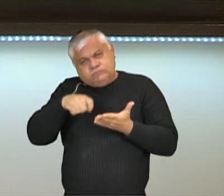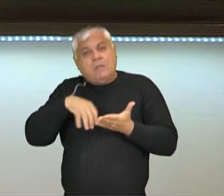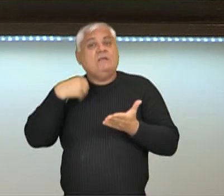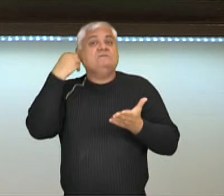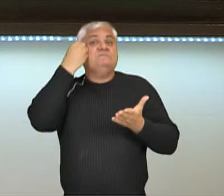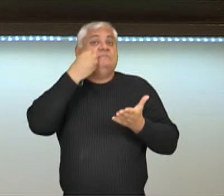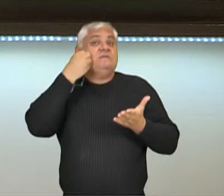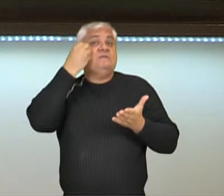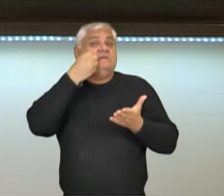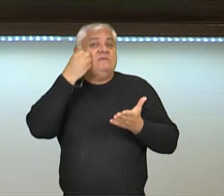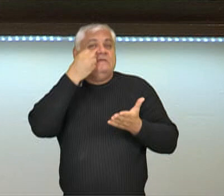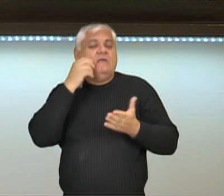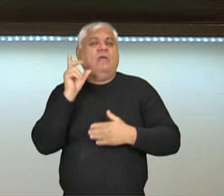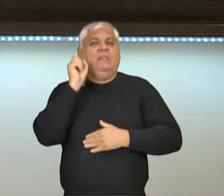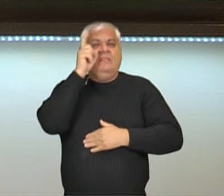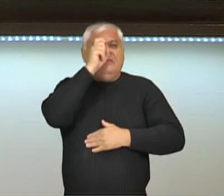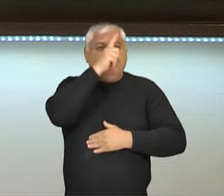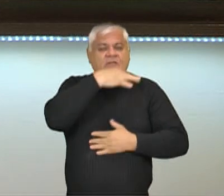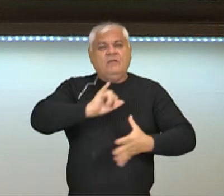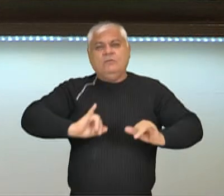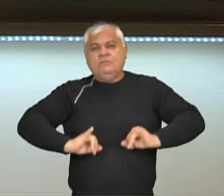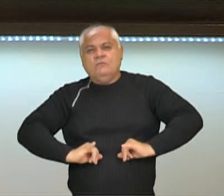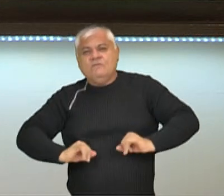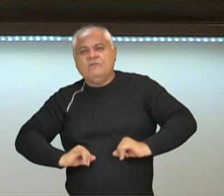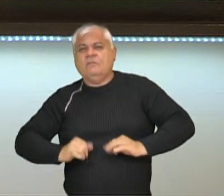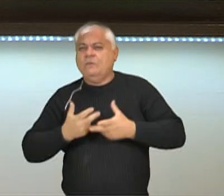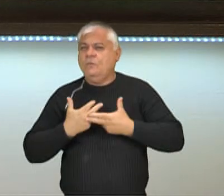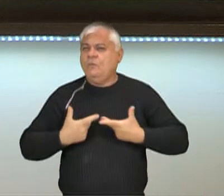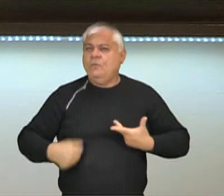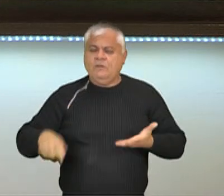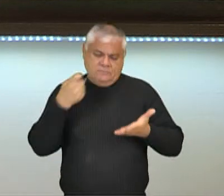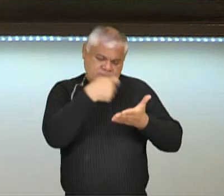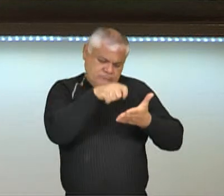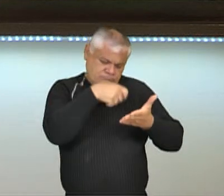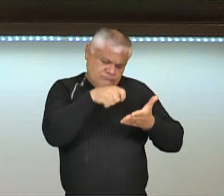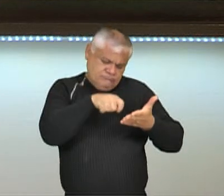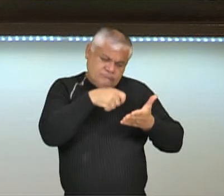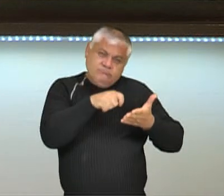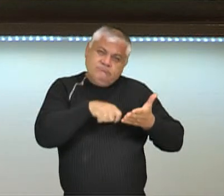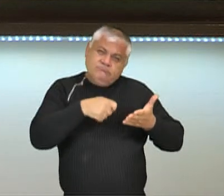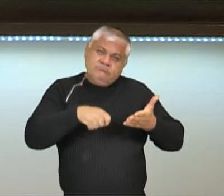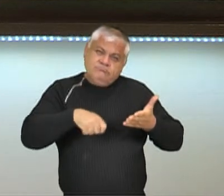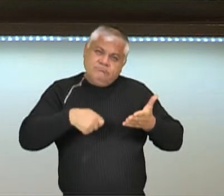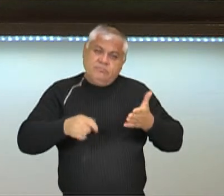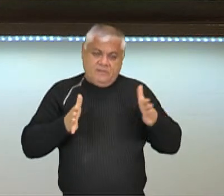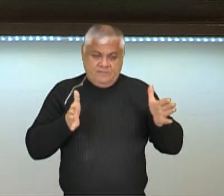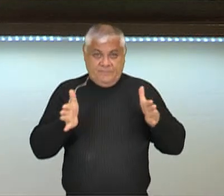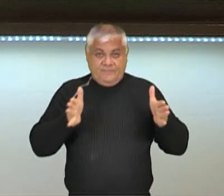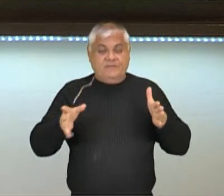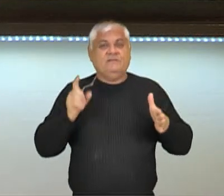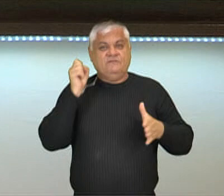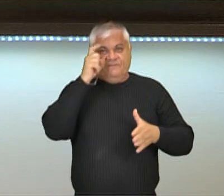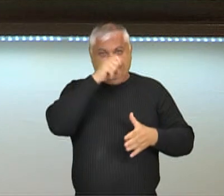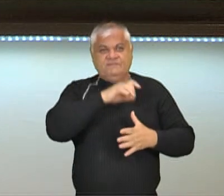as dificuldades, as situações e tudo o que ela passa nesse período tão difícil da vida